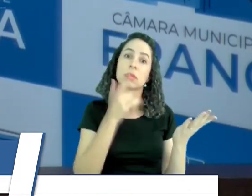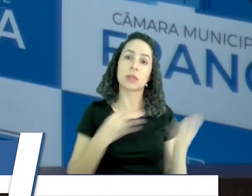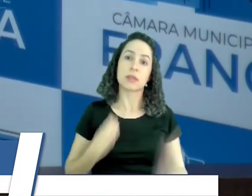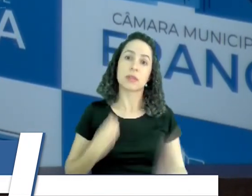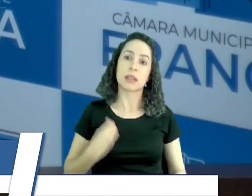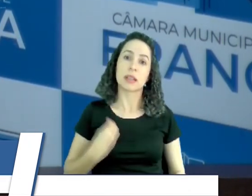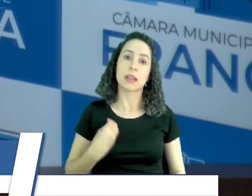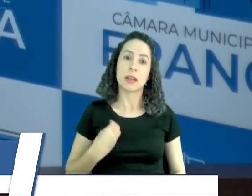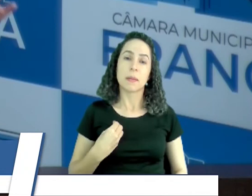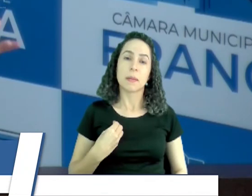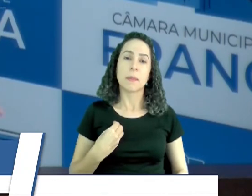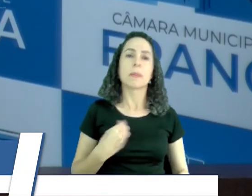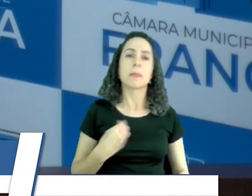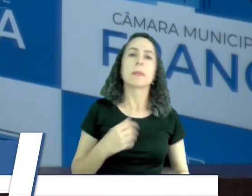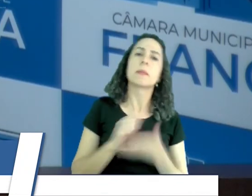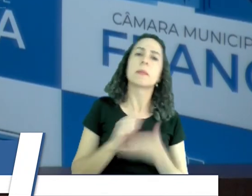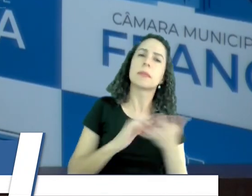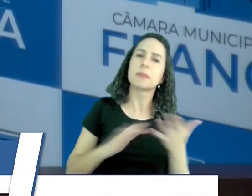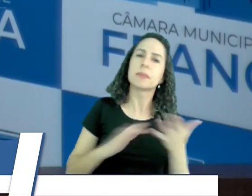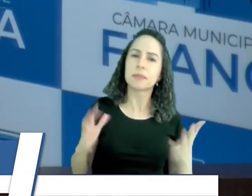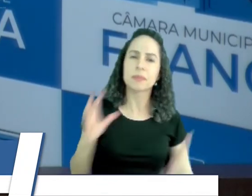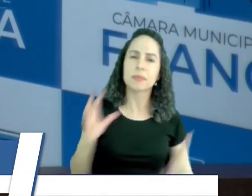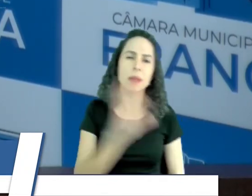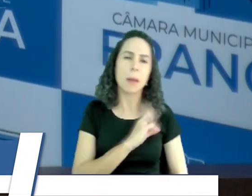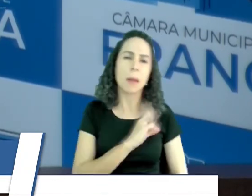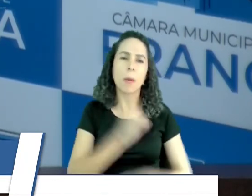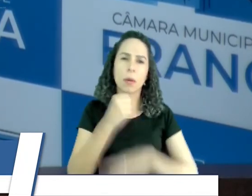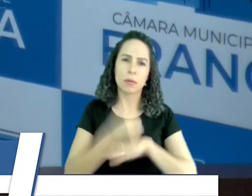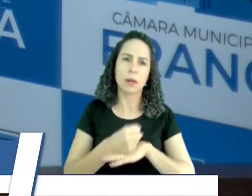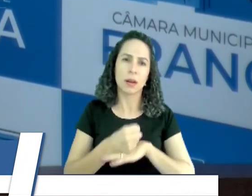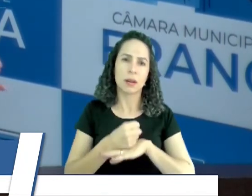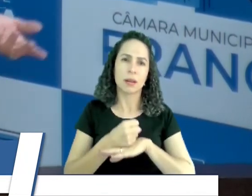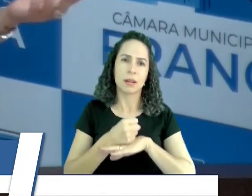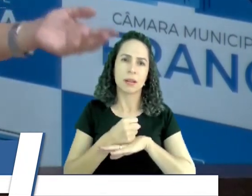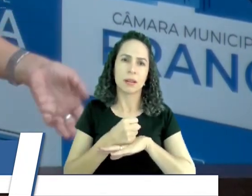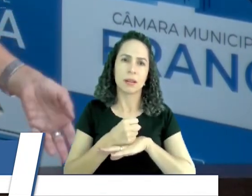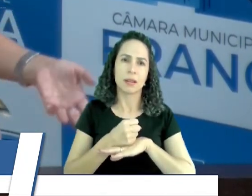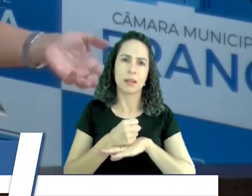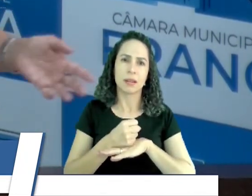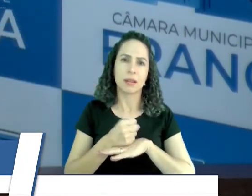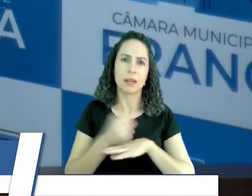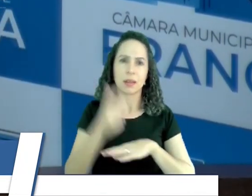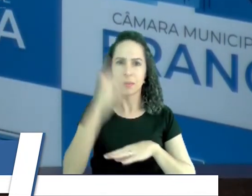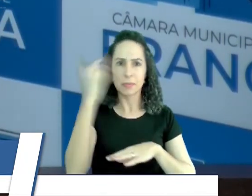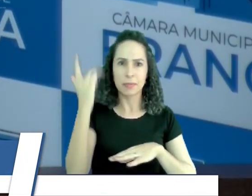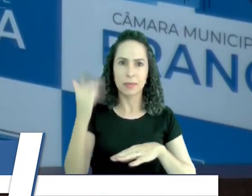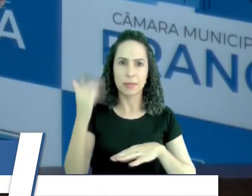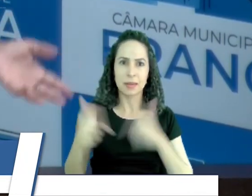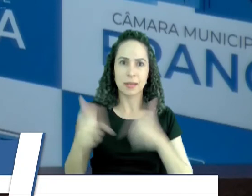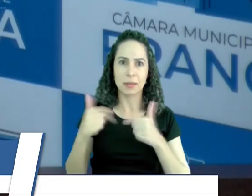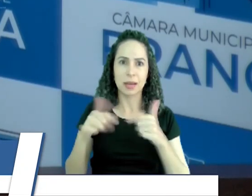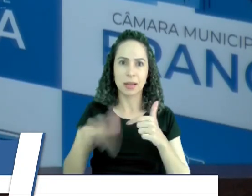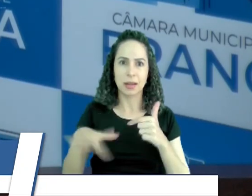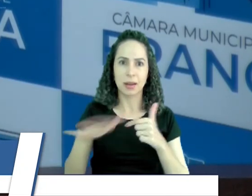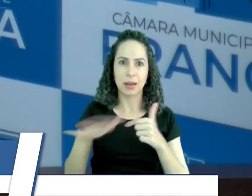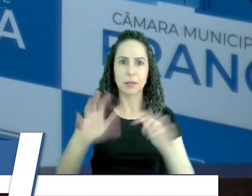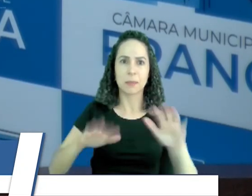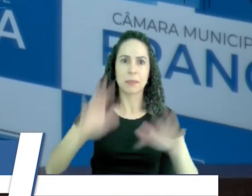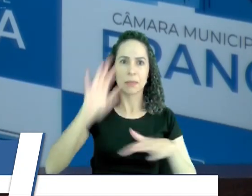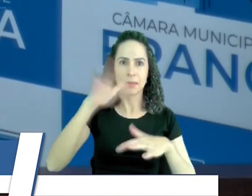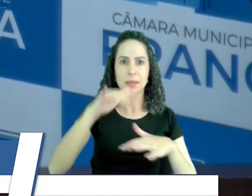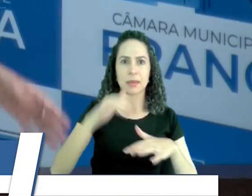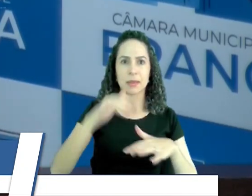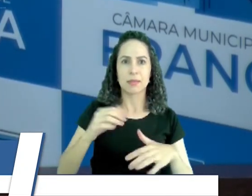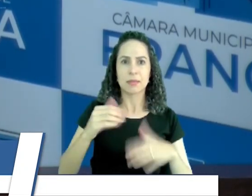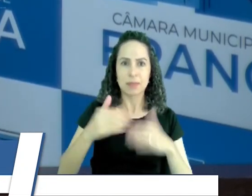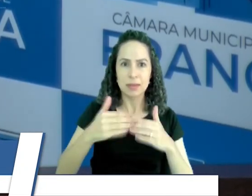uma atividade que é a paixão do francano, e para pessoas que fizeram, o basquete acontecer